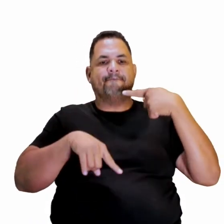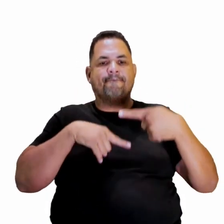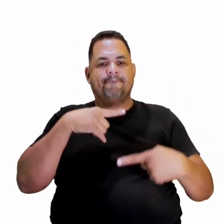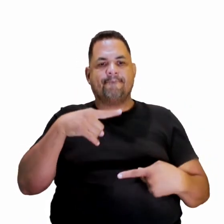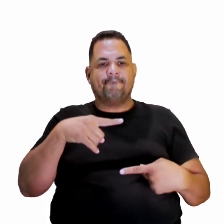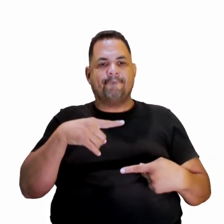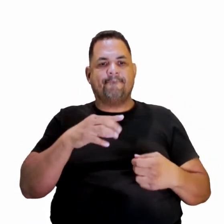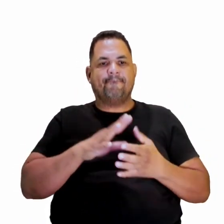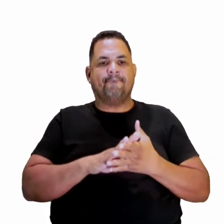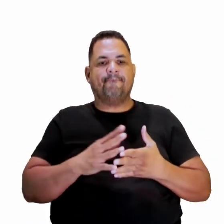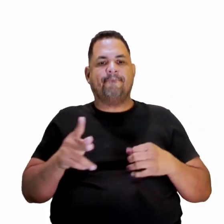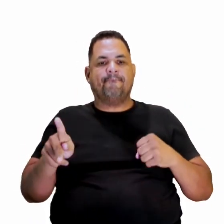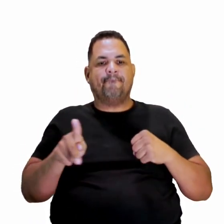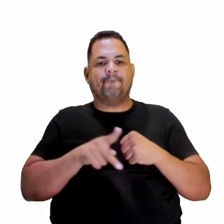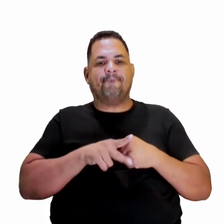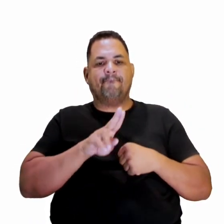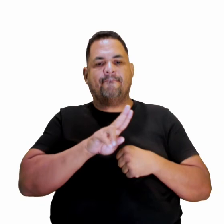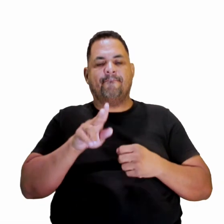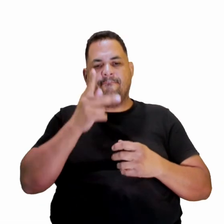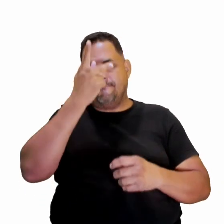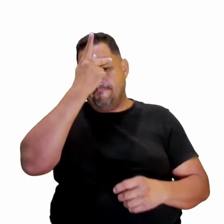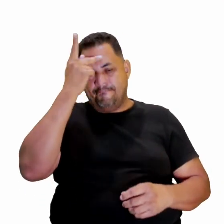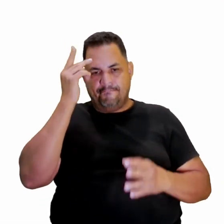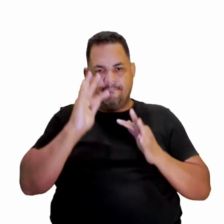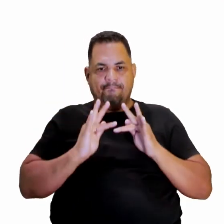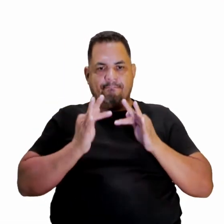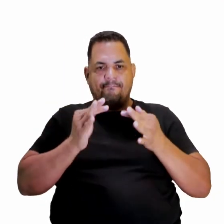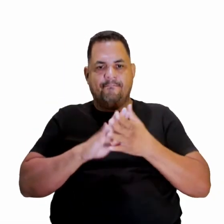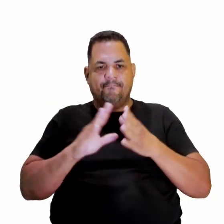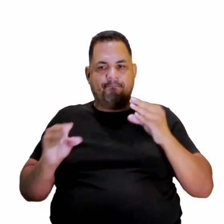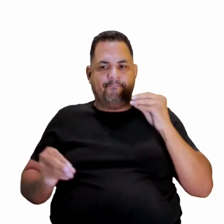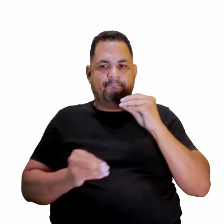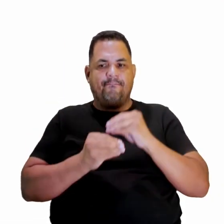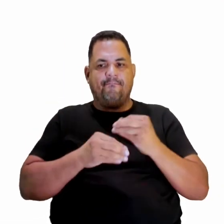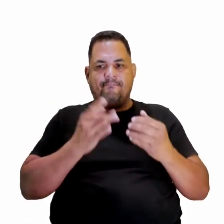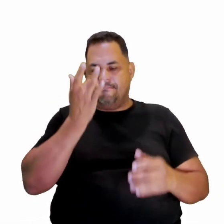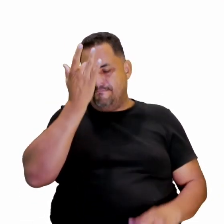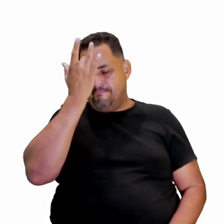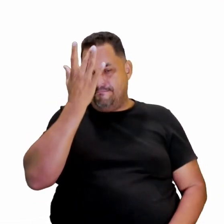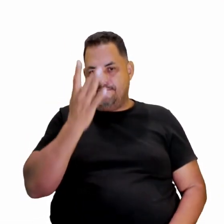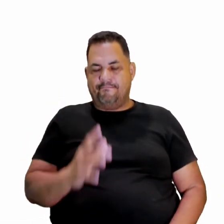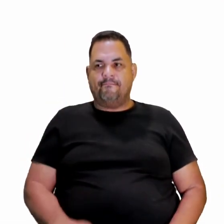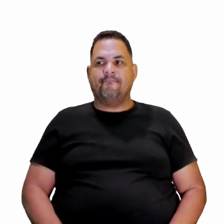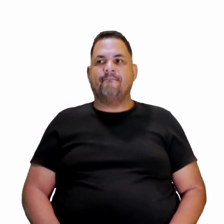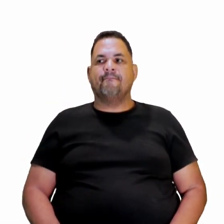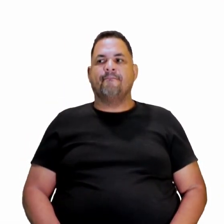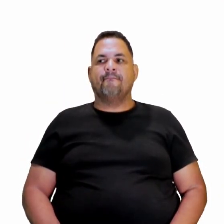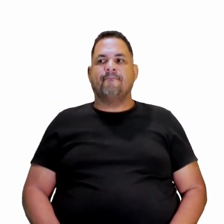Depois, o meu pronome pessoal e o verbo. E por último, o complemento. Ainda tá fácil, porque o auxiliar e